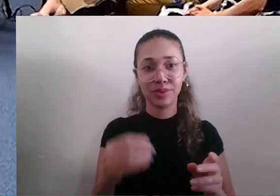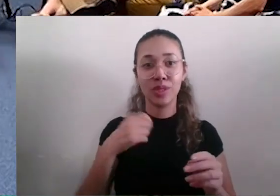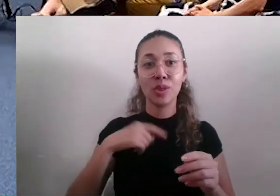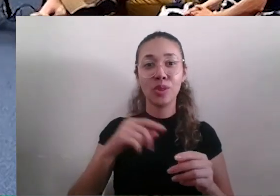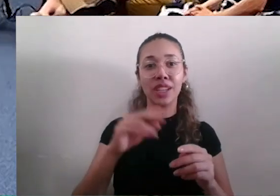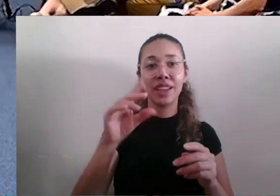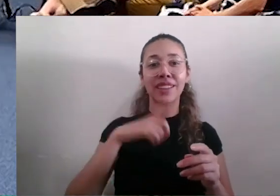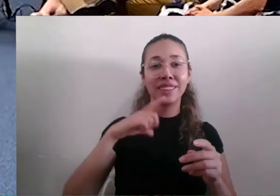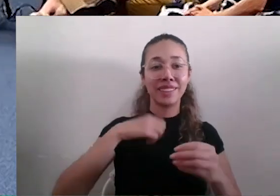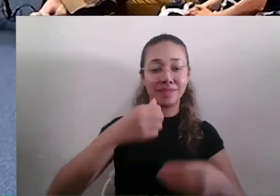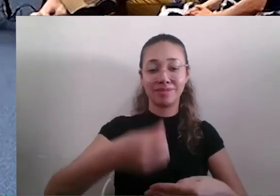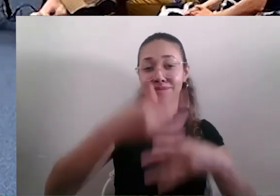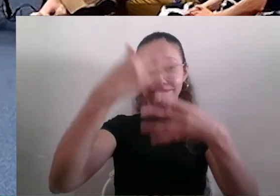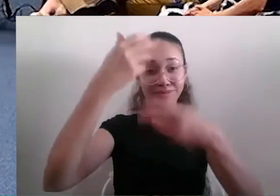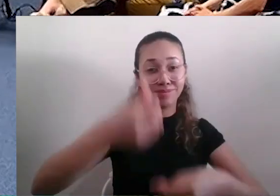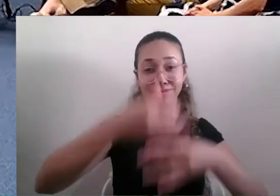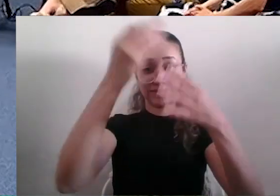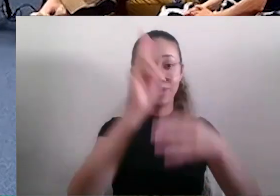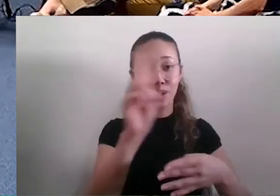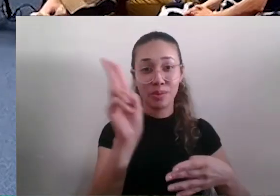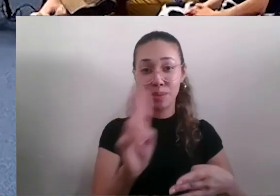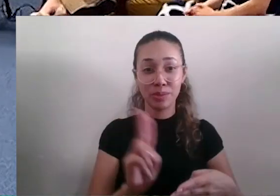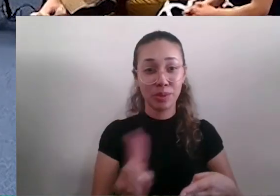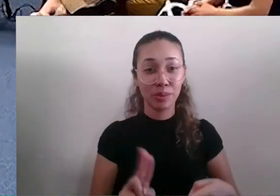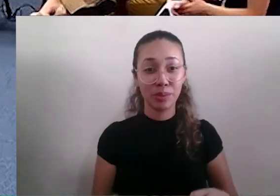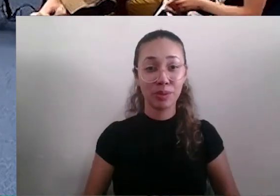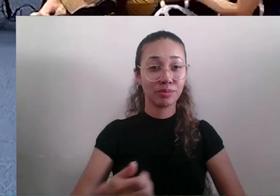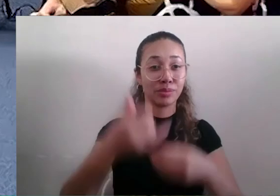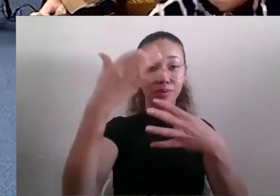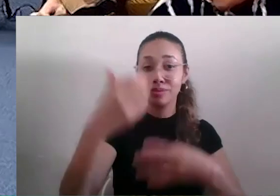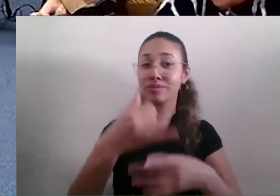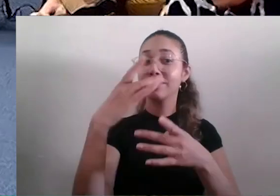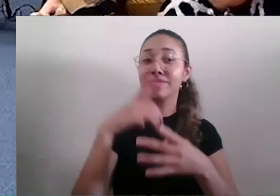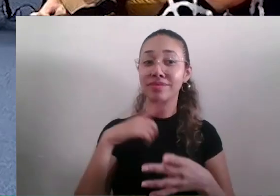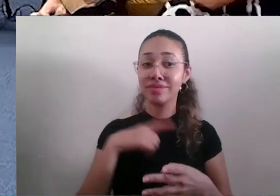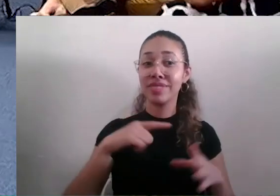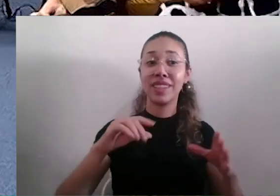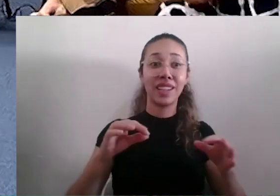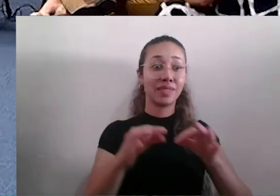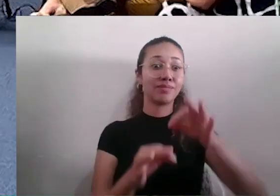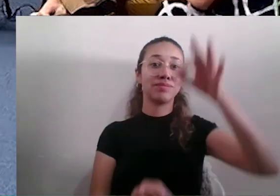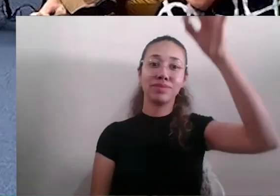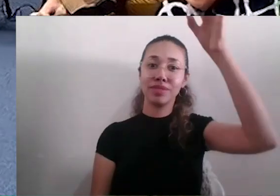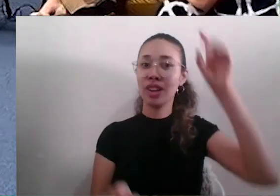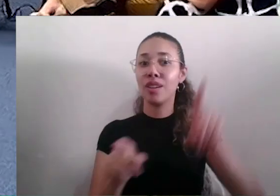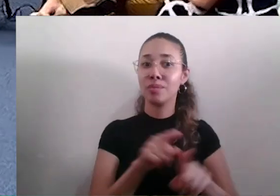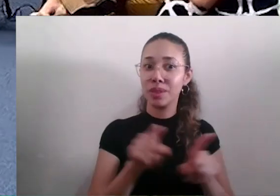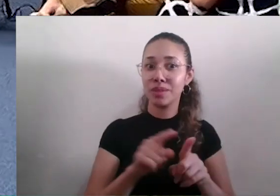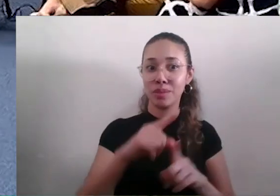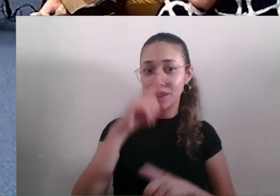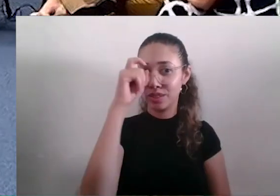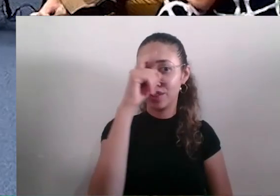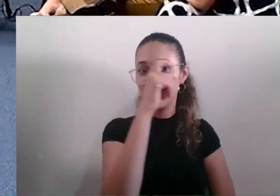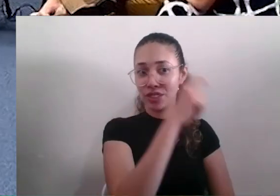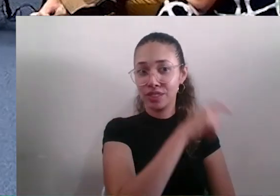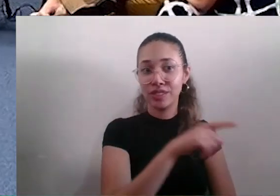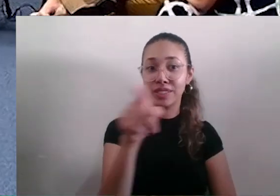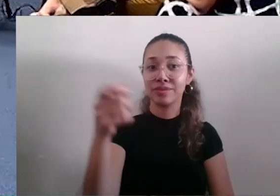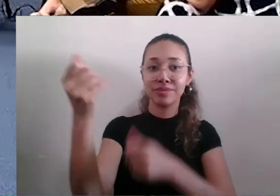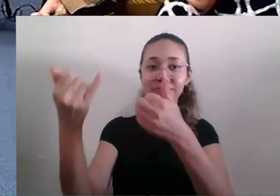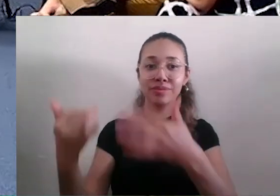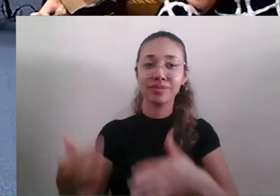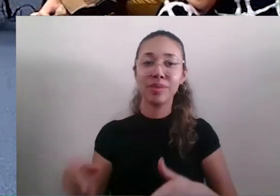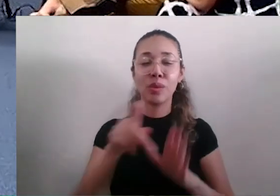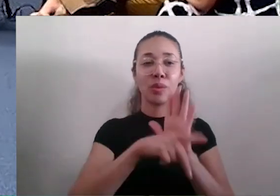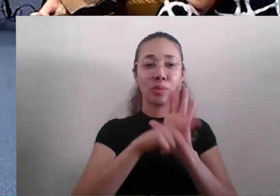enorme e muito complexa e muito difícil ela tava falando do do do Quirino por exemplo do projeto